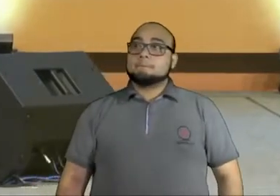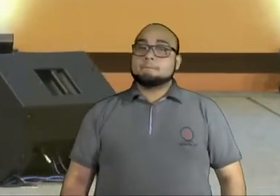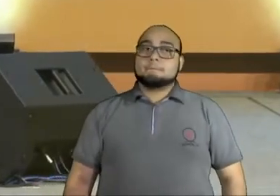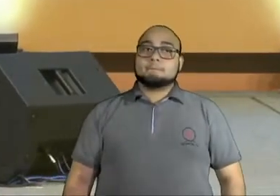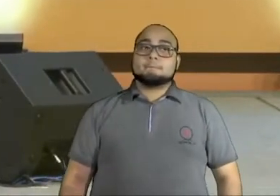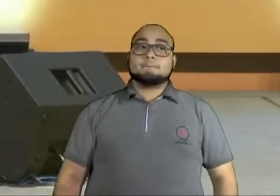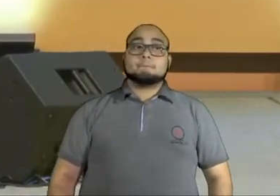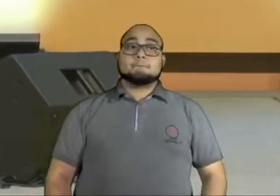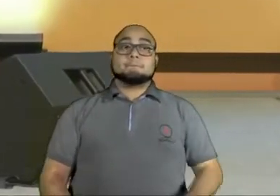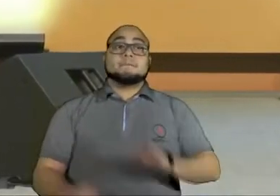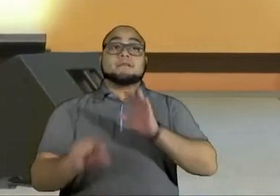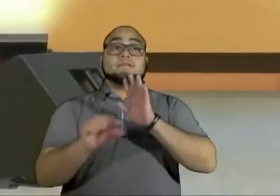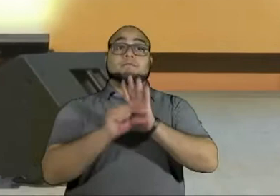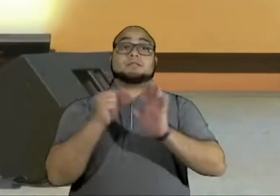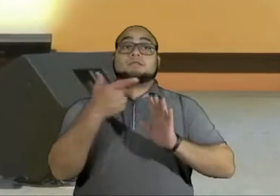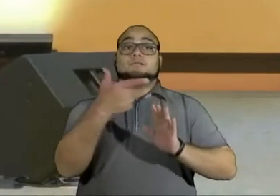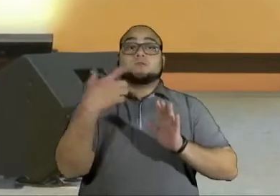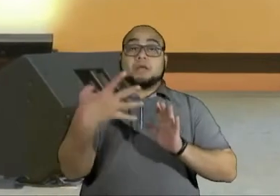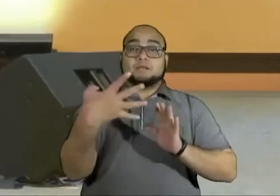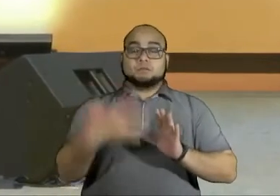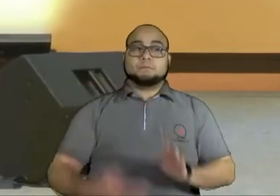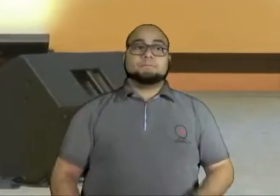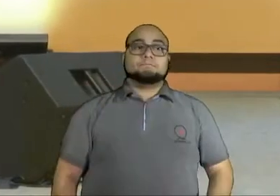Verso 24.